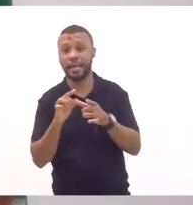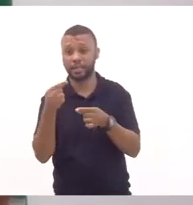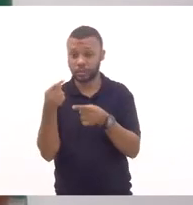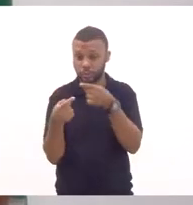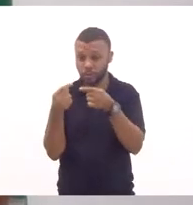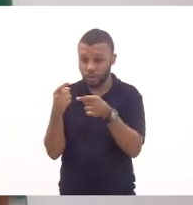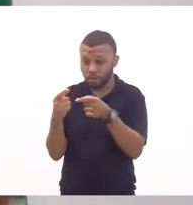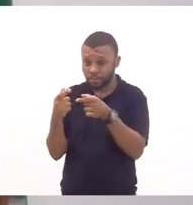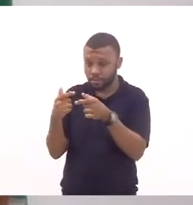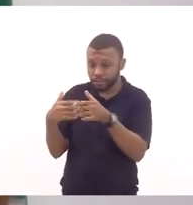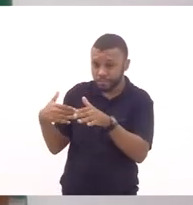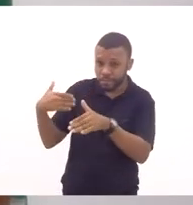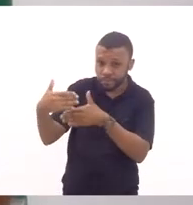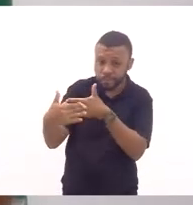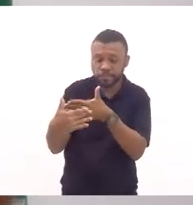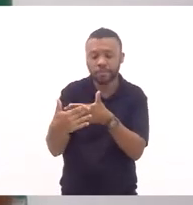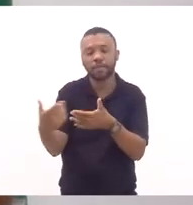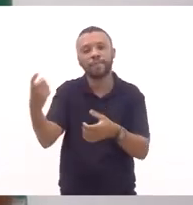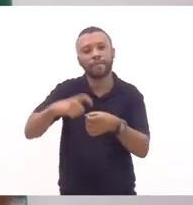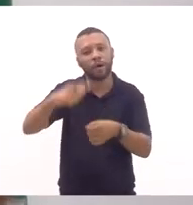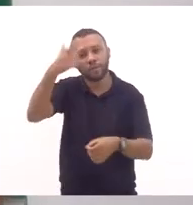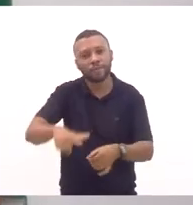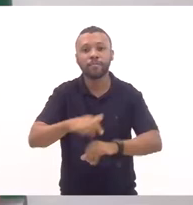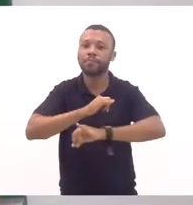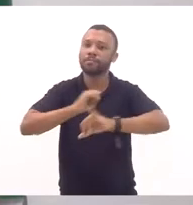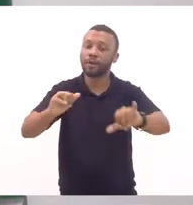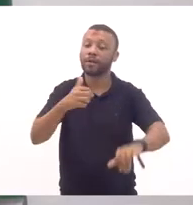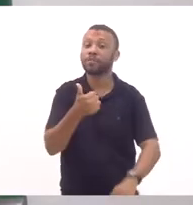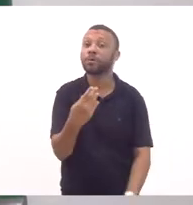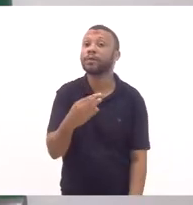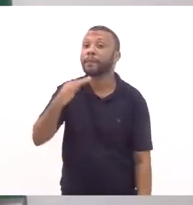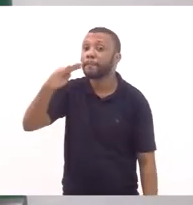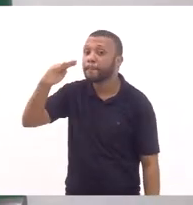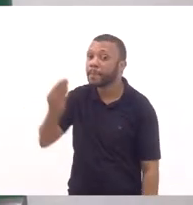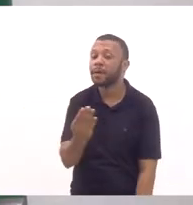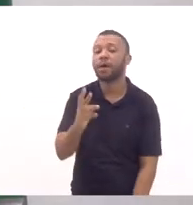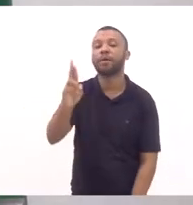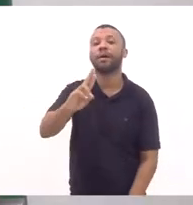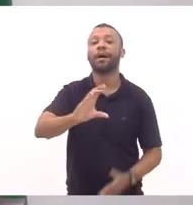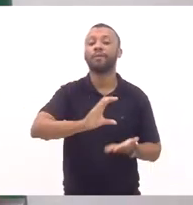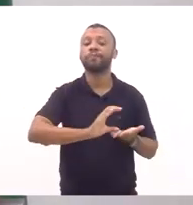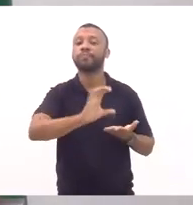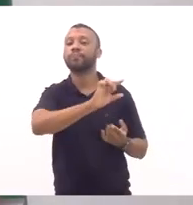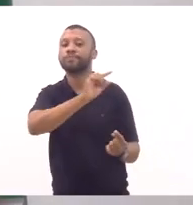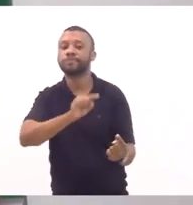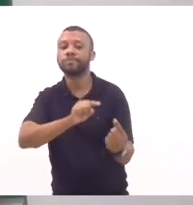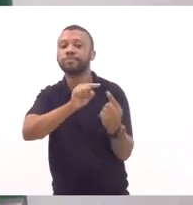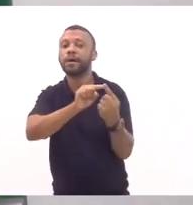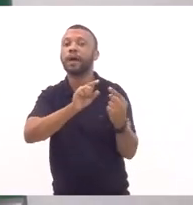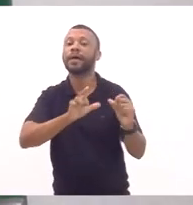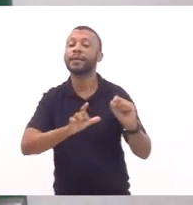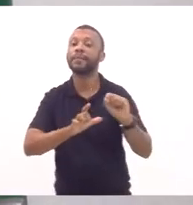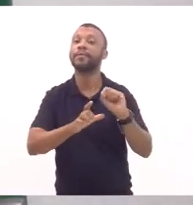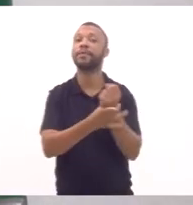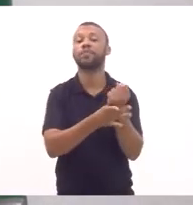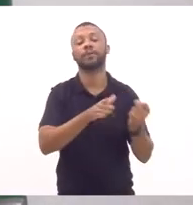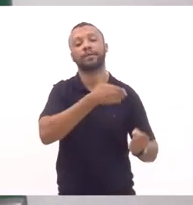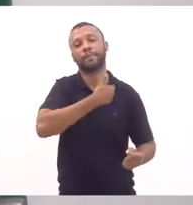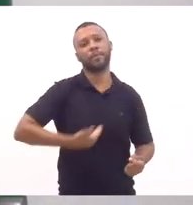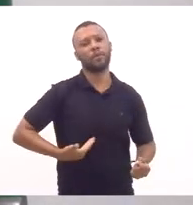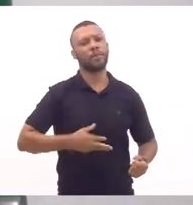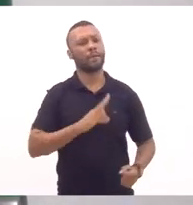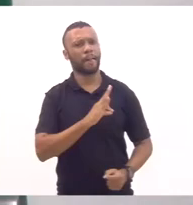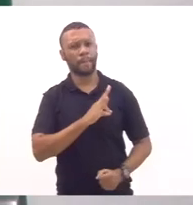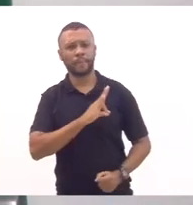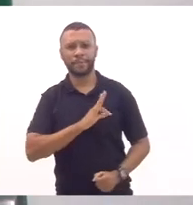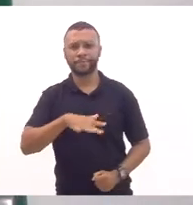12 bilhões de reais destinados à segurança pública. E